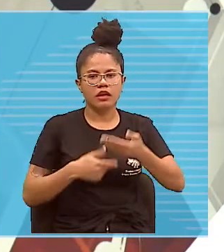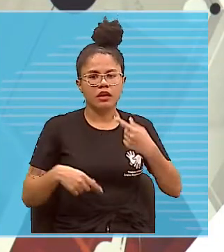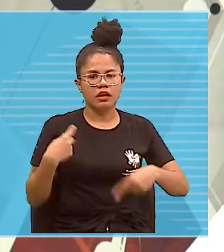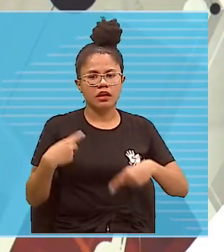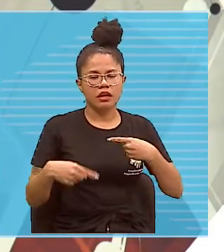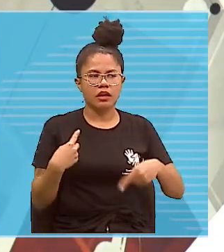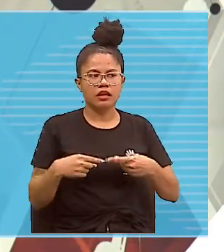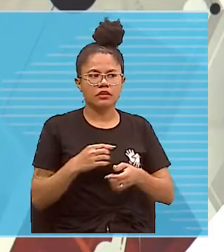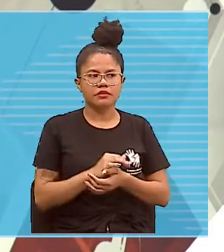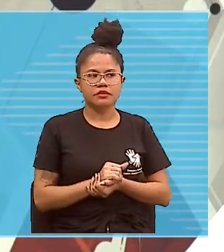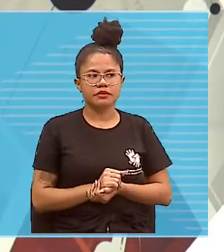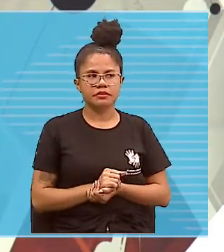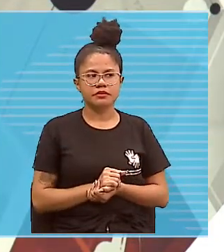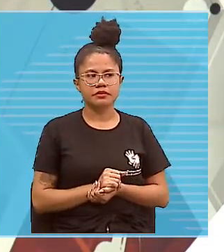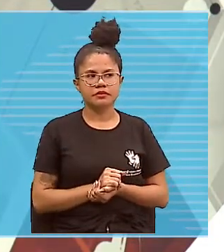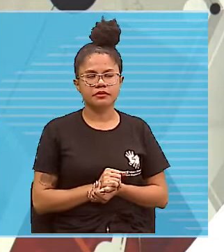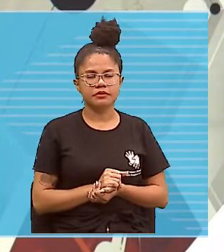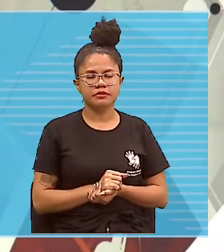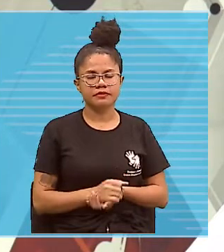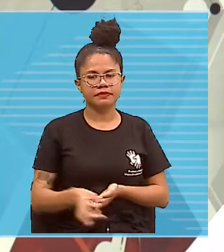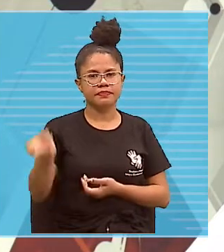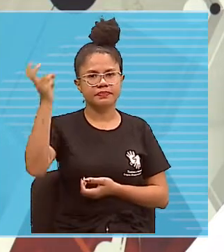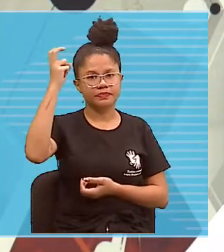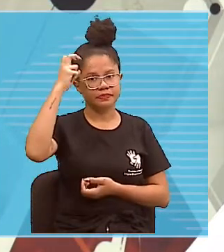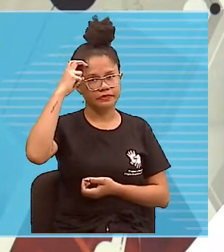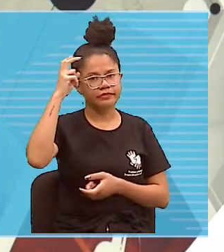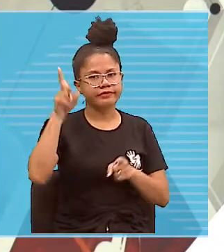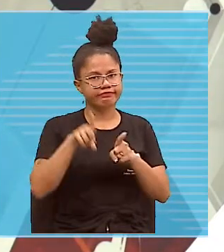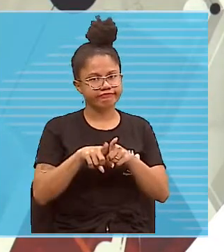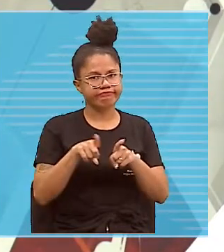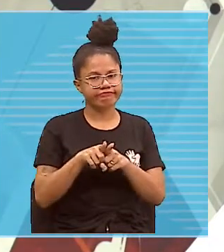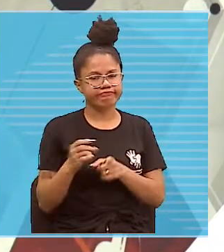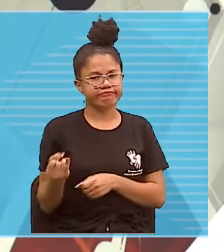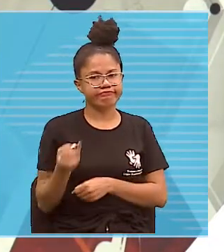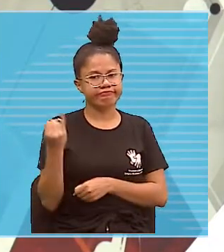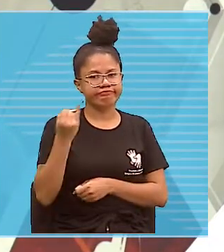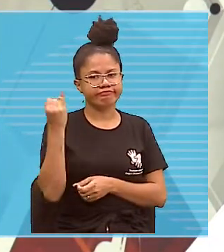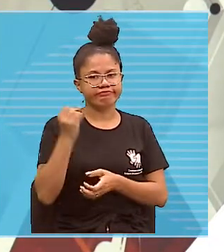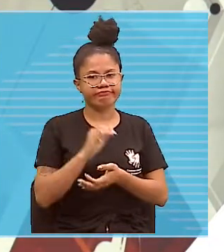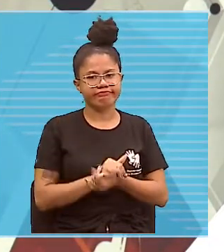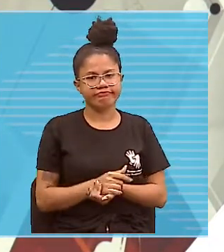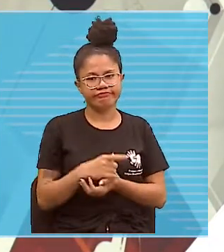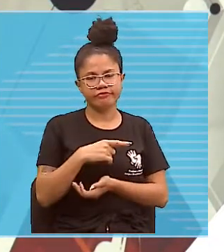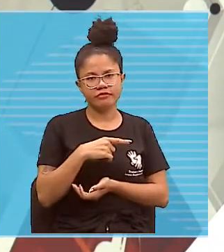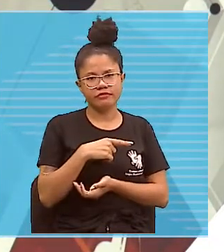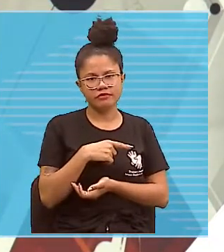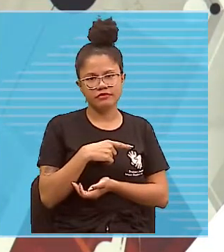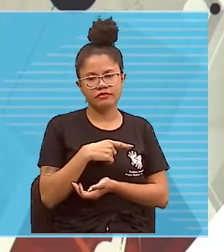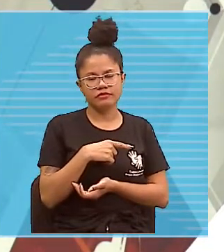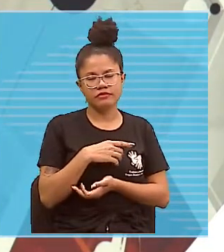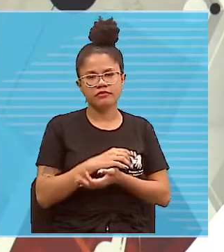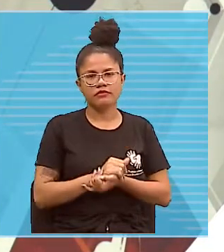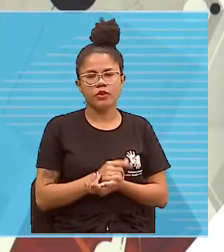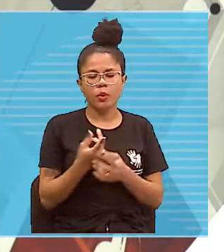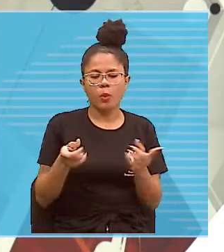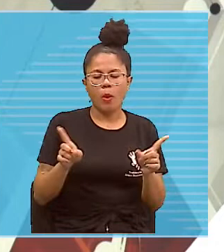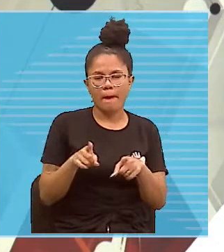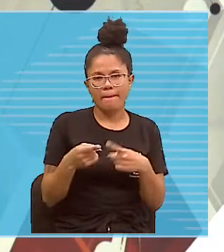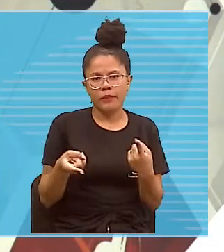e culturalmente. Cultura é essencial, como diz aquela música do Titãs, a gente não quer só comida, a gente